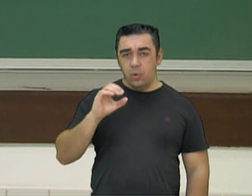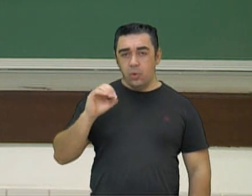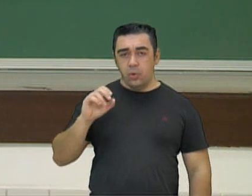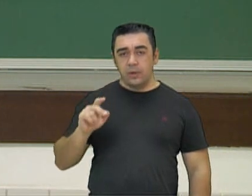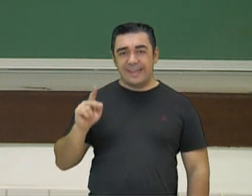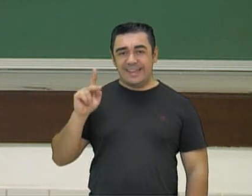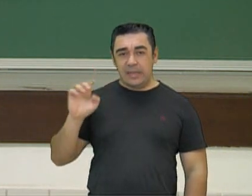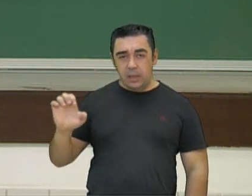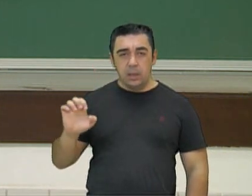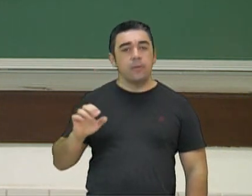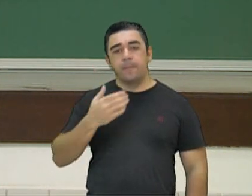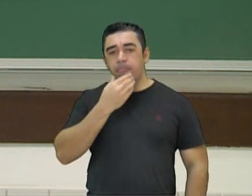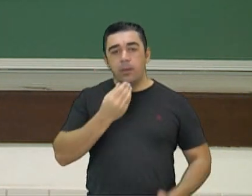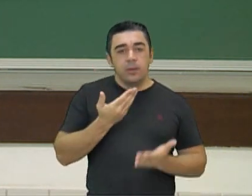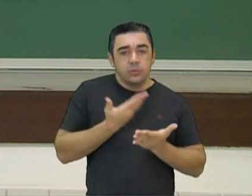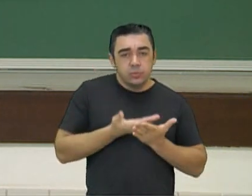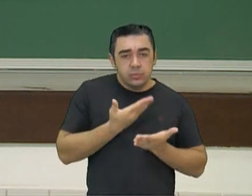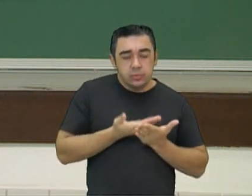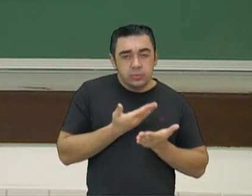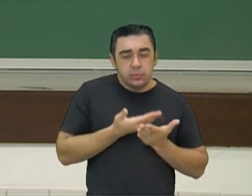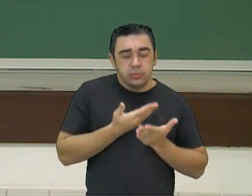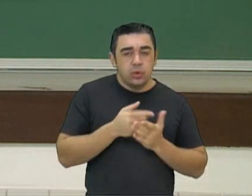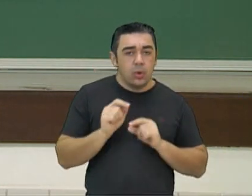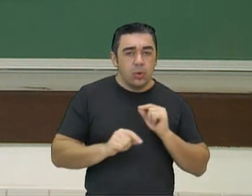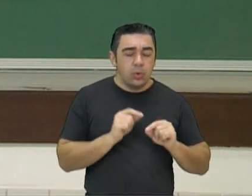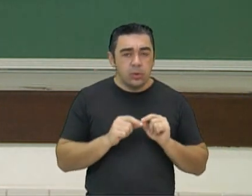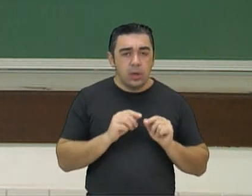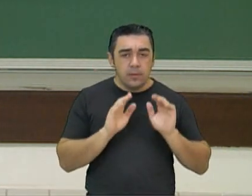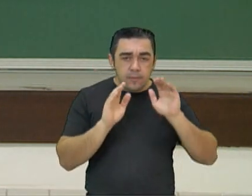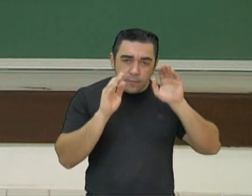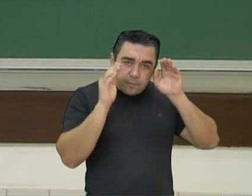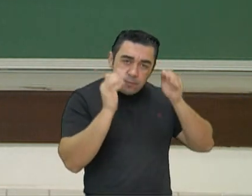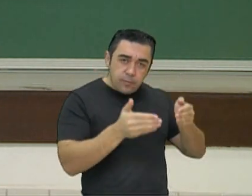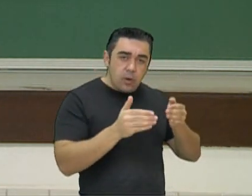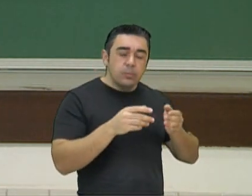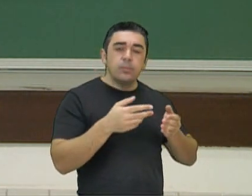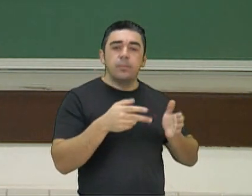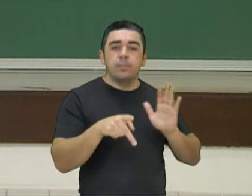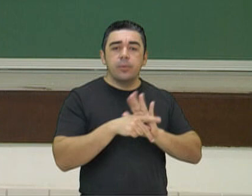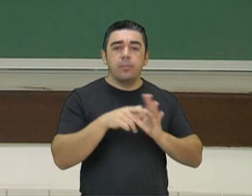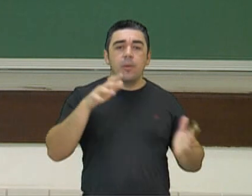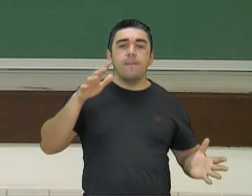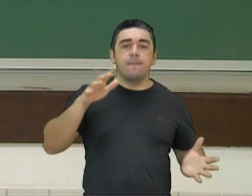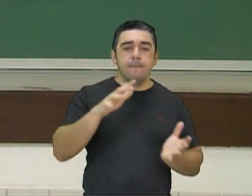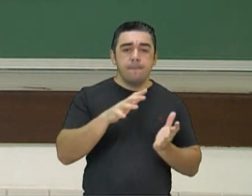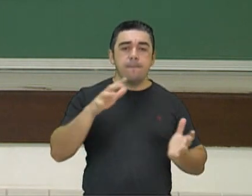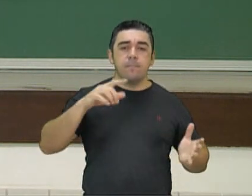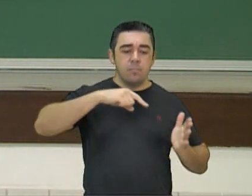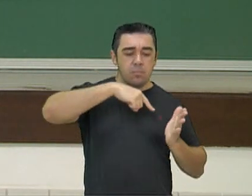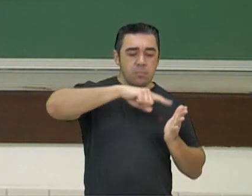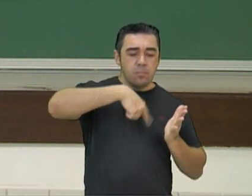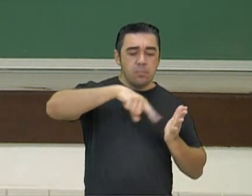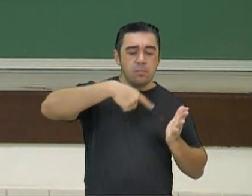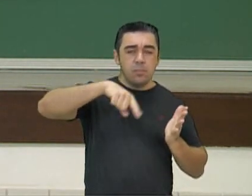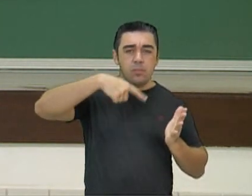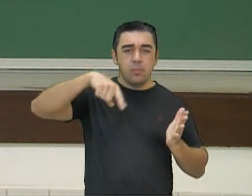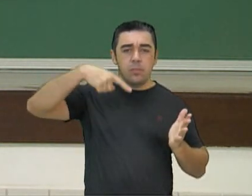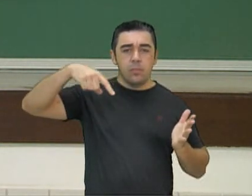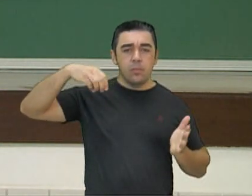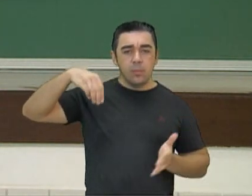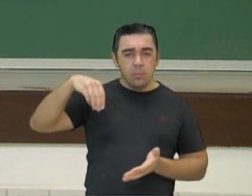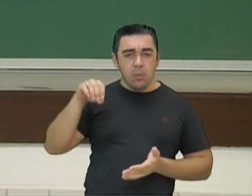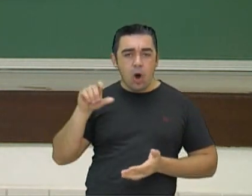Ele estudou as propriedades elásticas, em especial de molas, porque são corpos, são elementos que têm